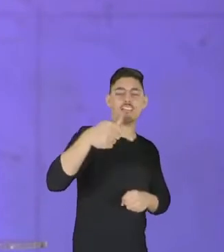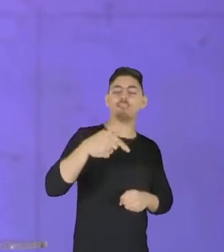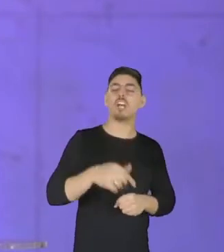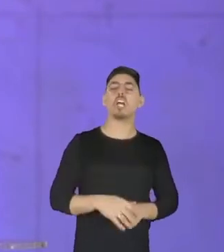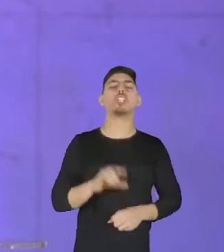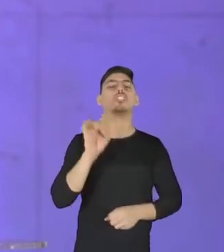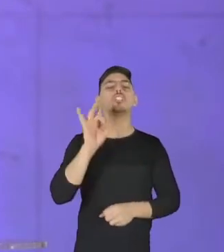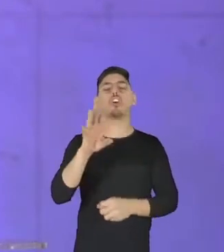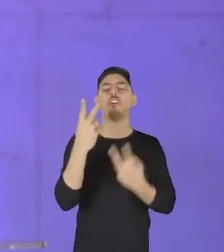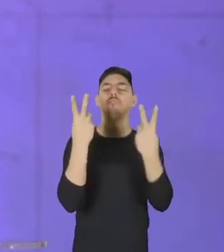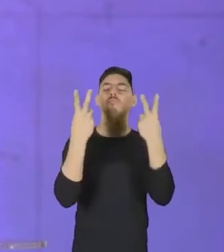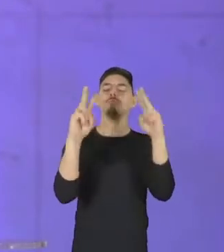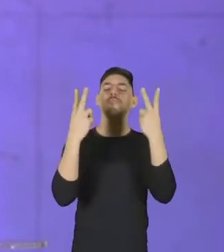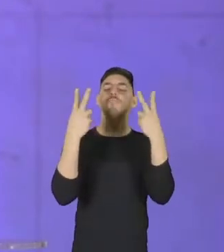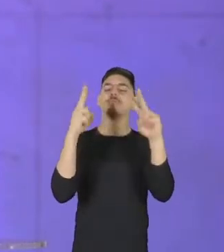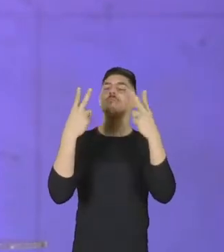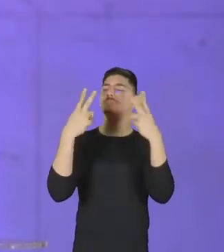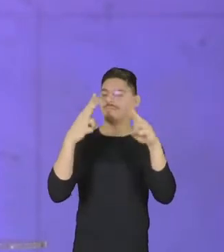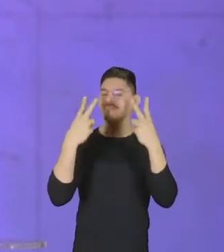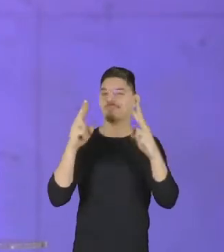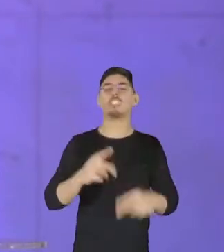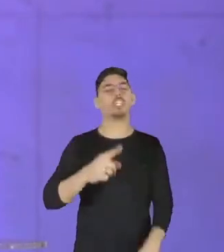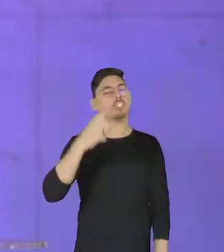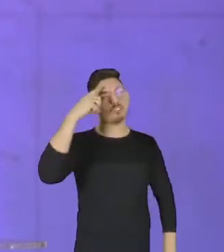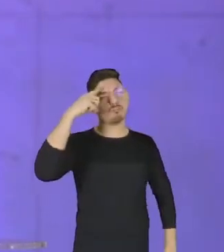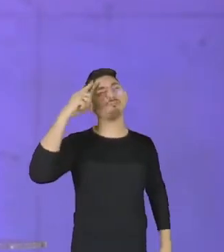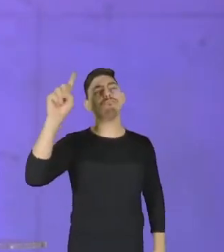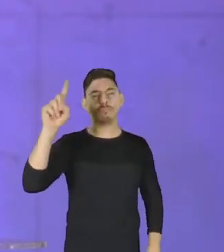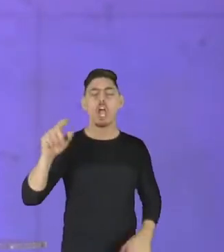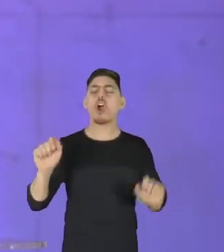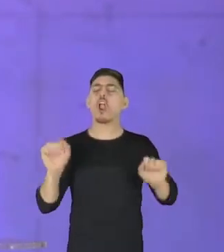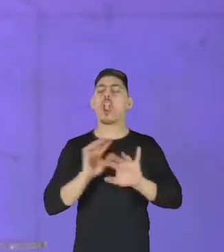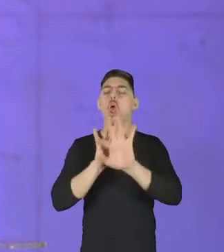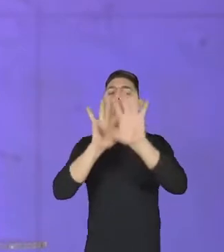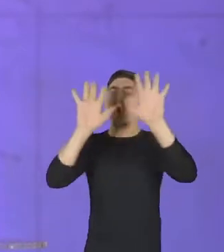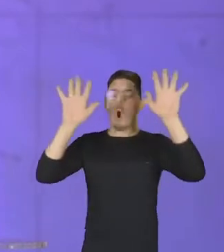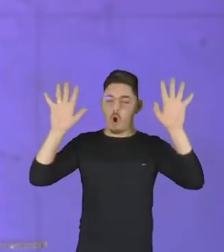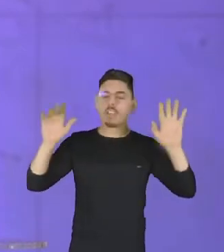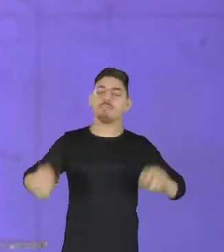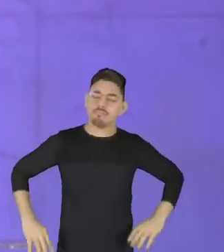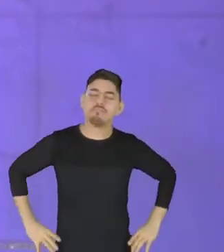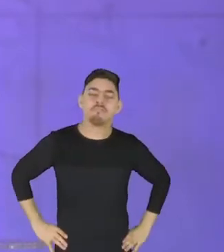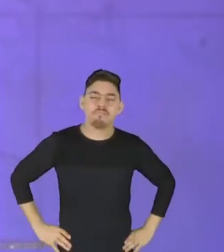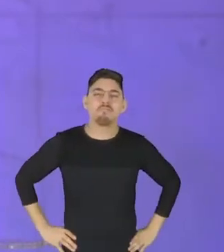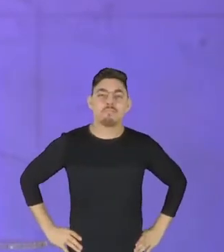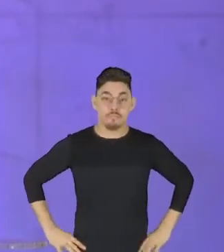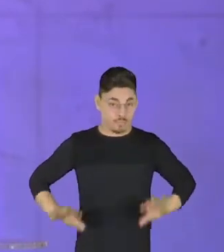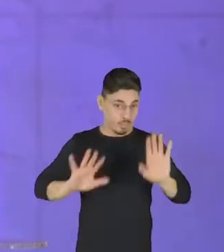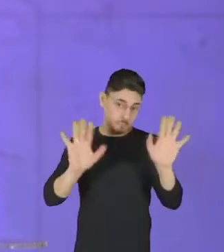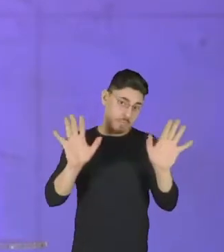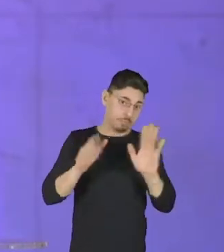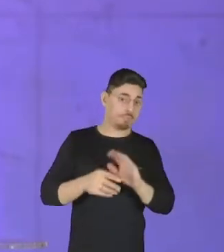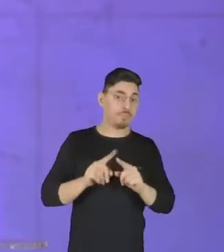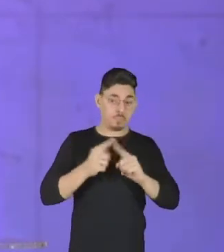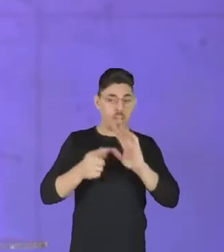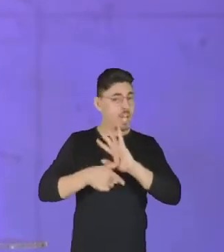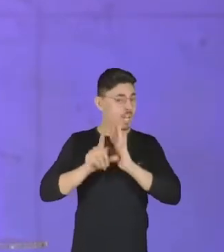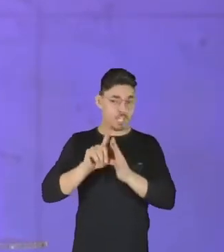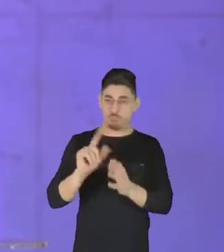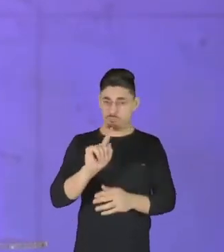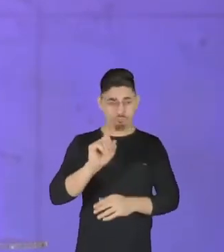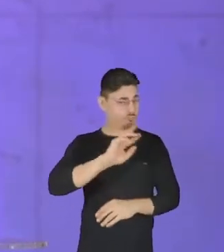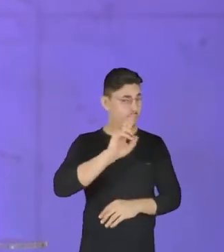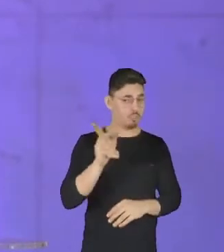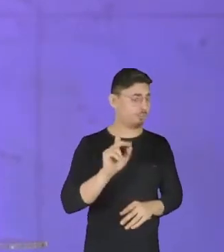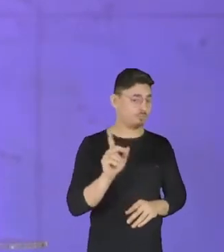definitivamente, para Israel, dias de glória. Mas nem sempre foi assim. A Bíblia não embeleza